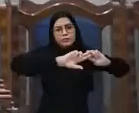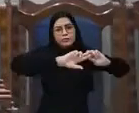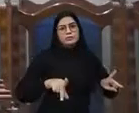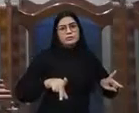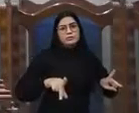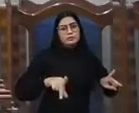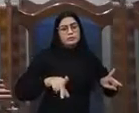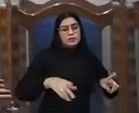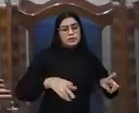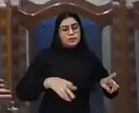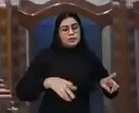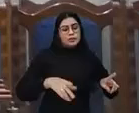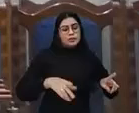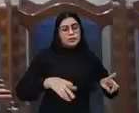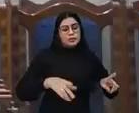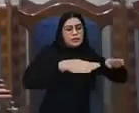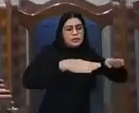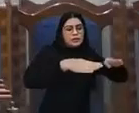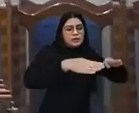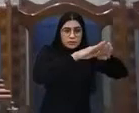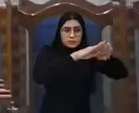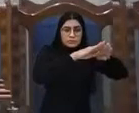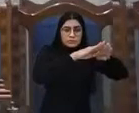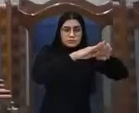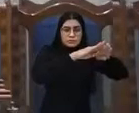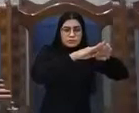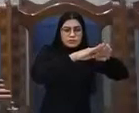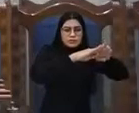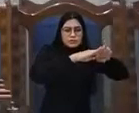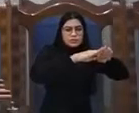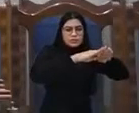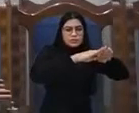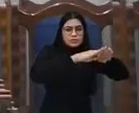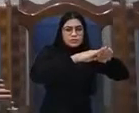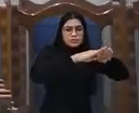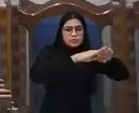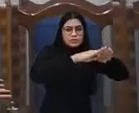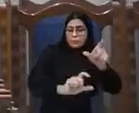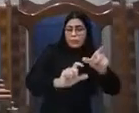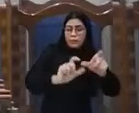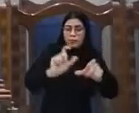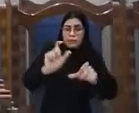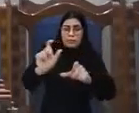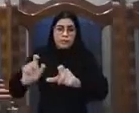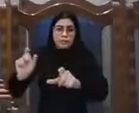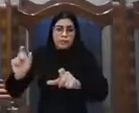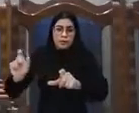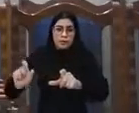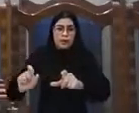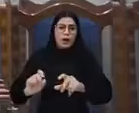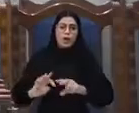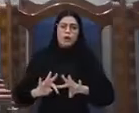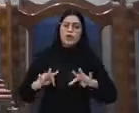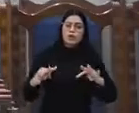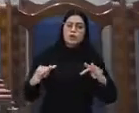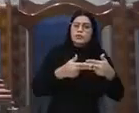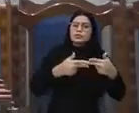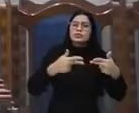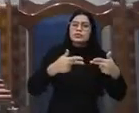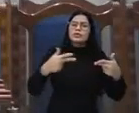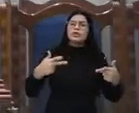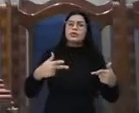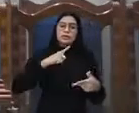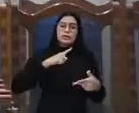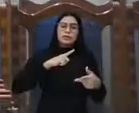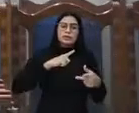estátuas, 30 mil imagens espalhadas em toda a cidade. Para cada coisa tinha um Deus. Tinha um Deus para